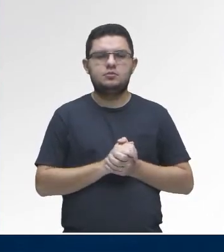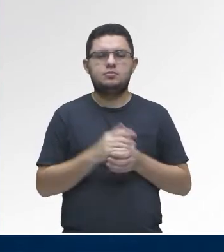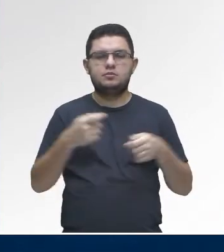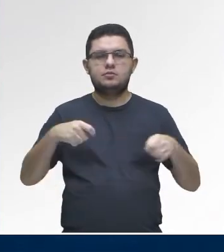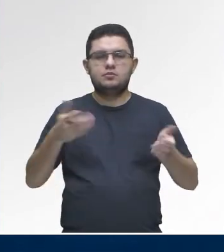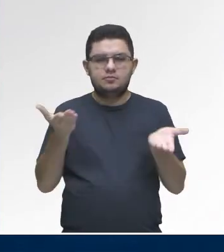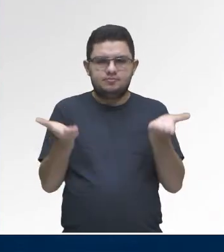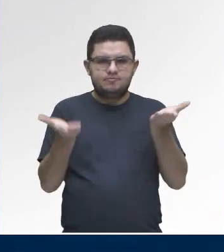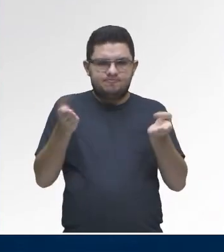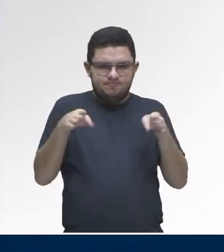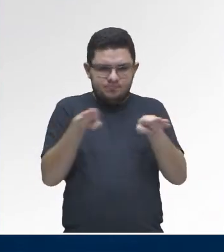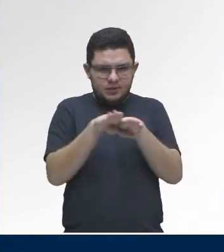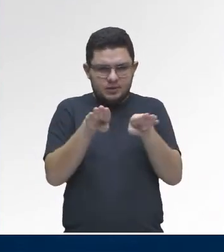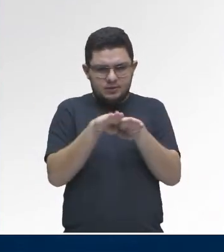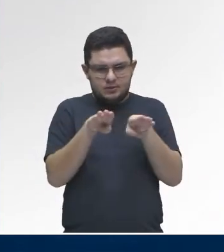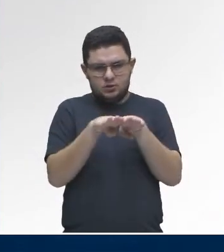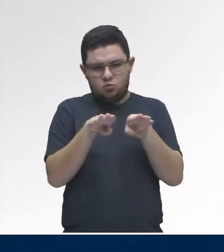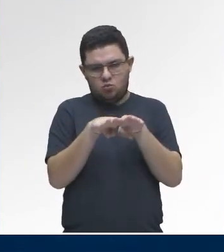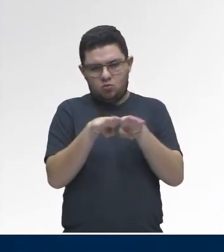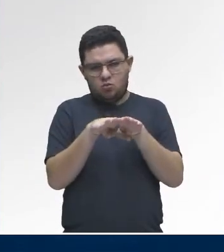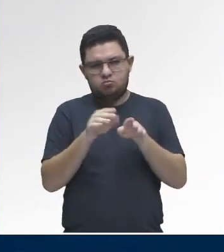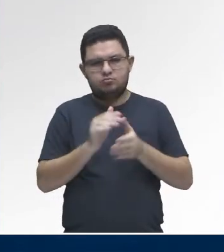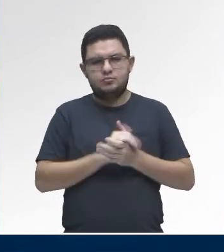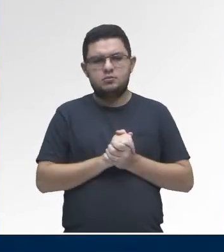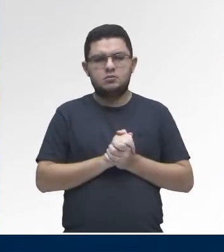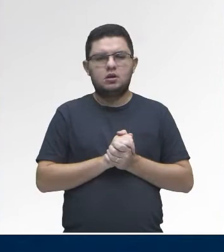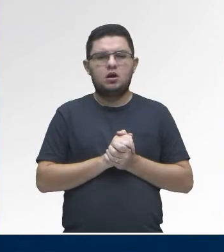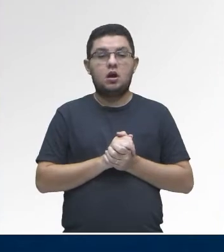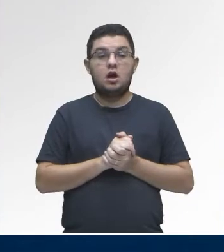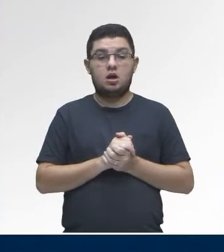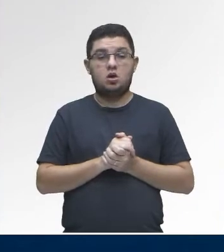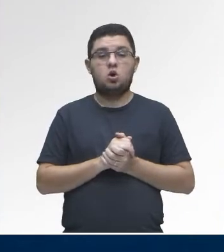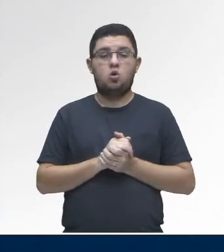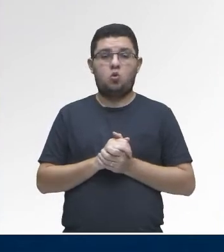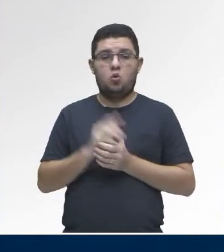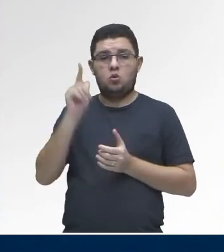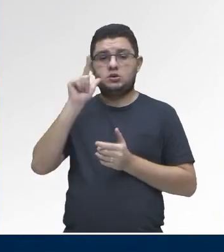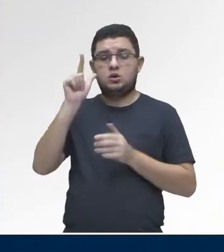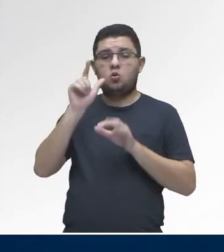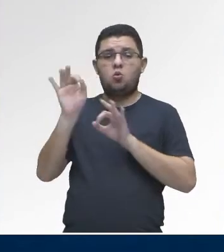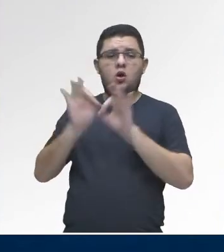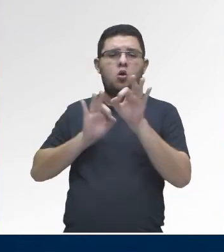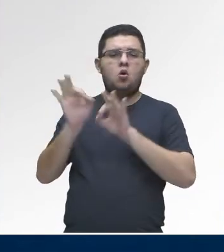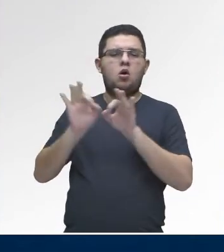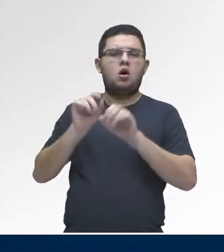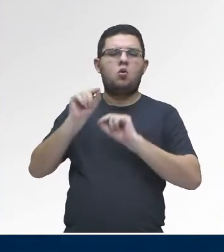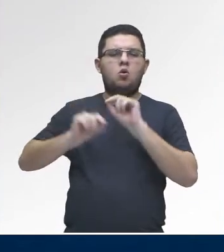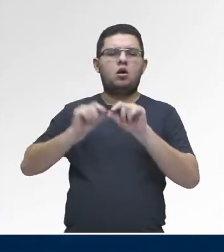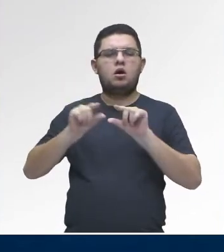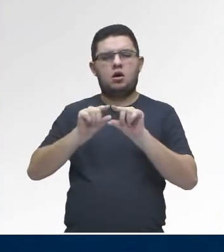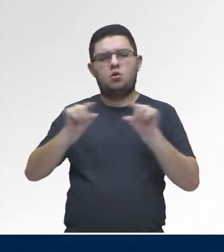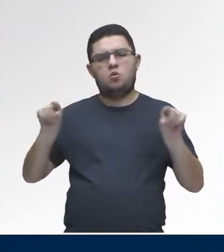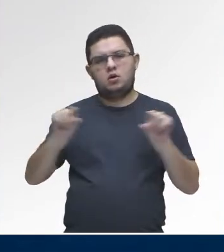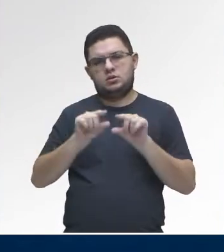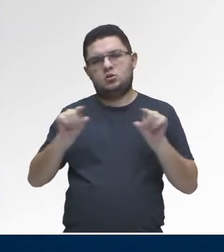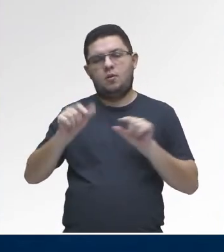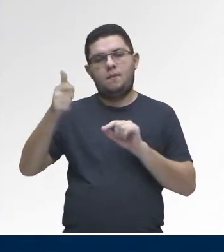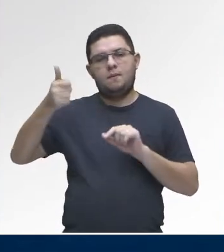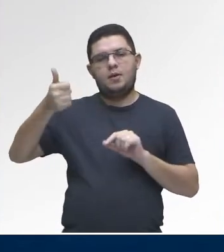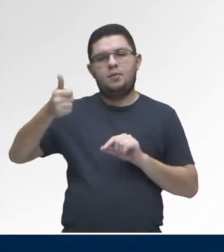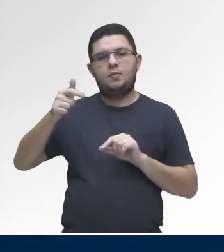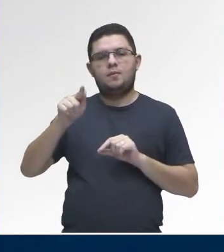igual ao outro. Então, assim a gente consegue montar a nossa equação do primeiro